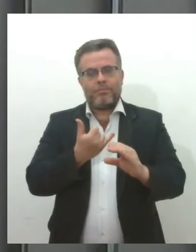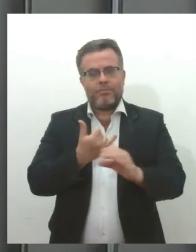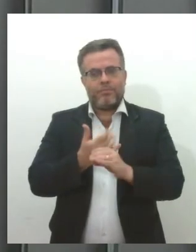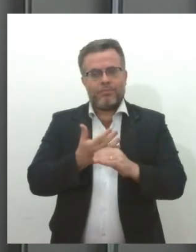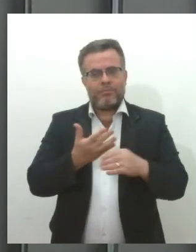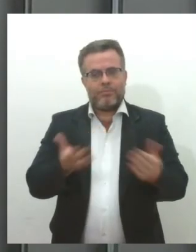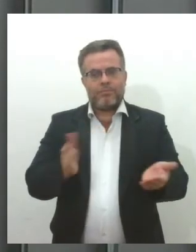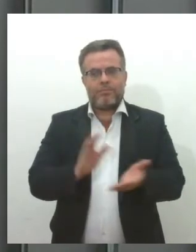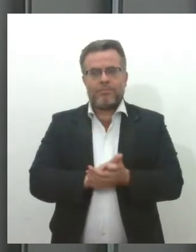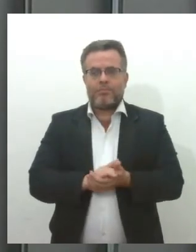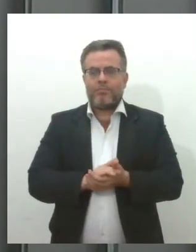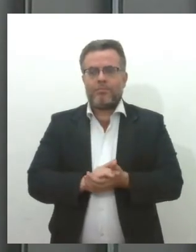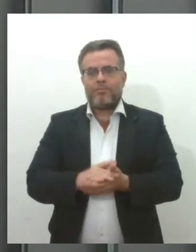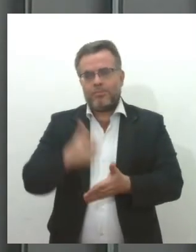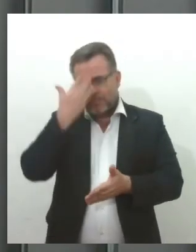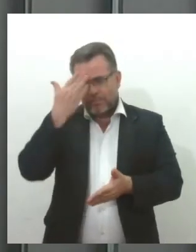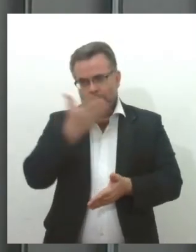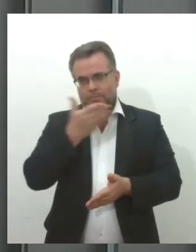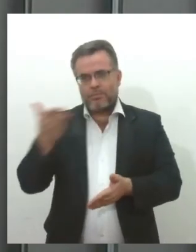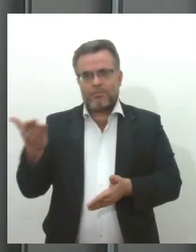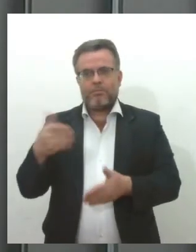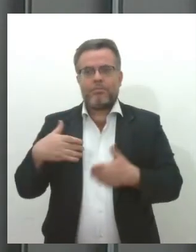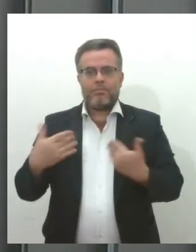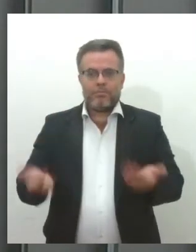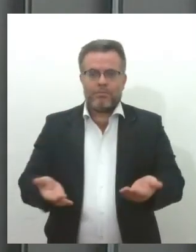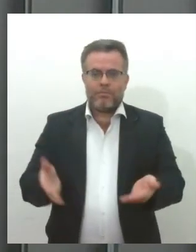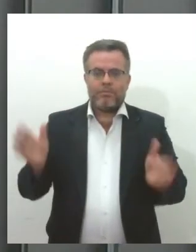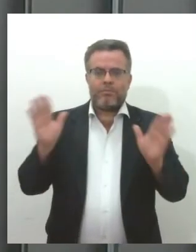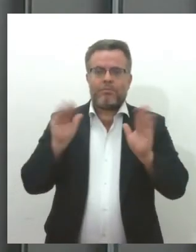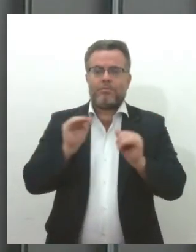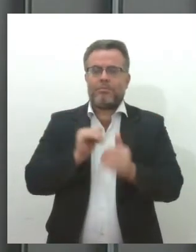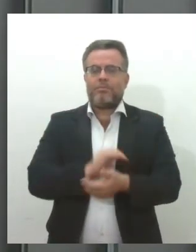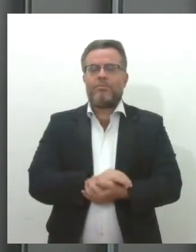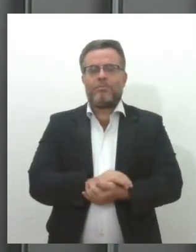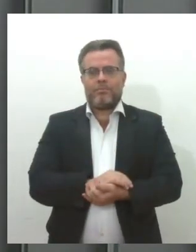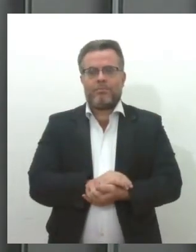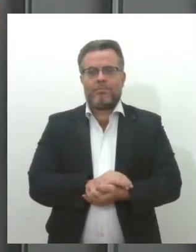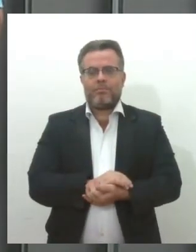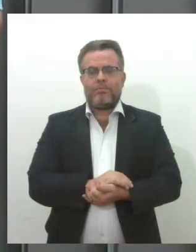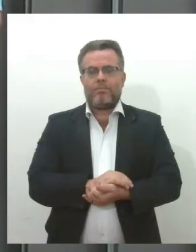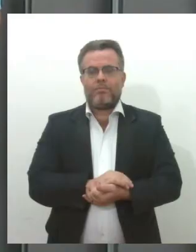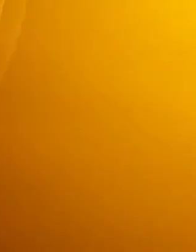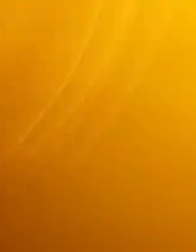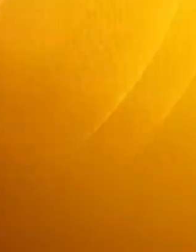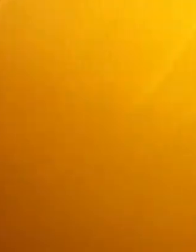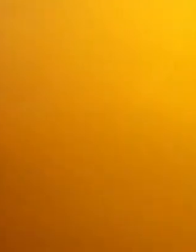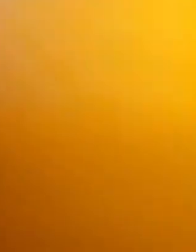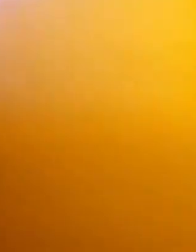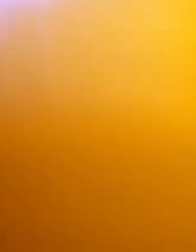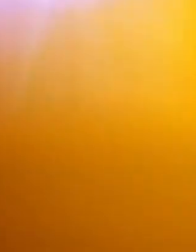canal do YouTube obrigada pela companhia e até o nosso próximo. Tchau tchau tchau